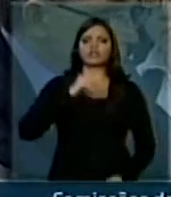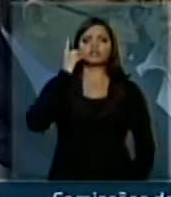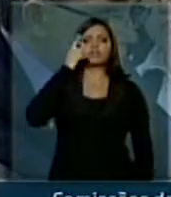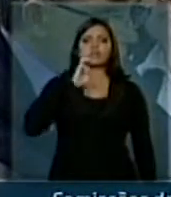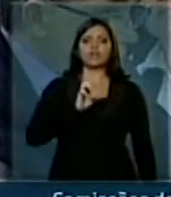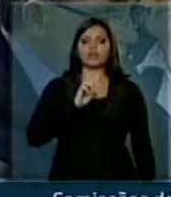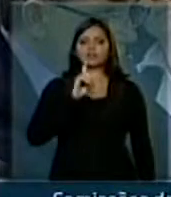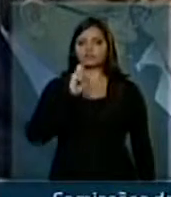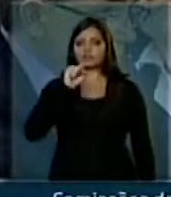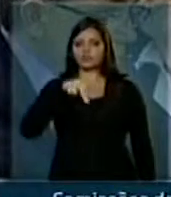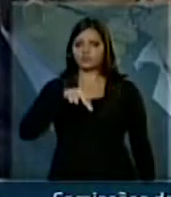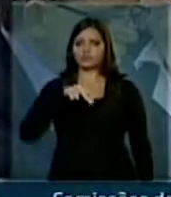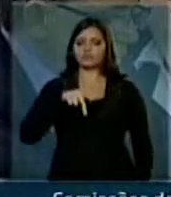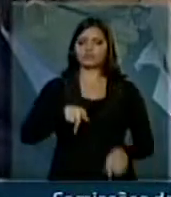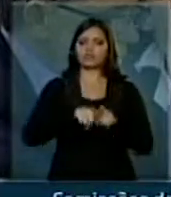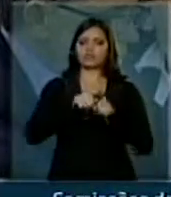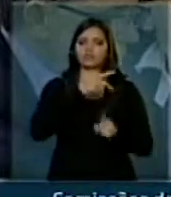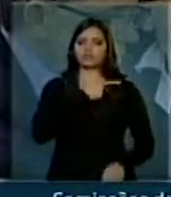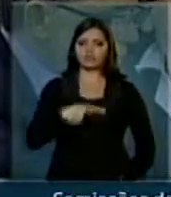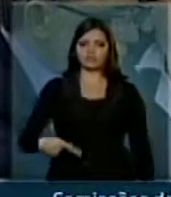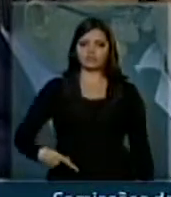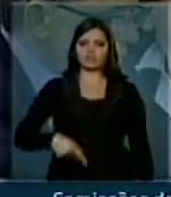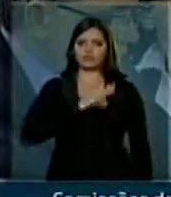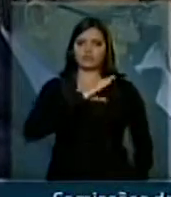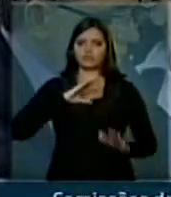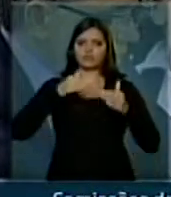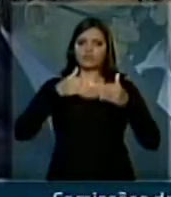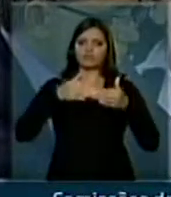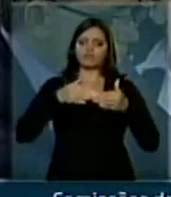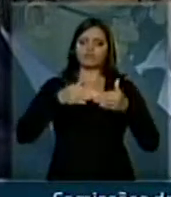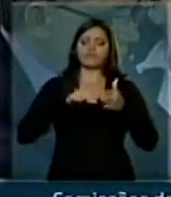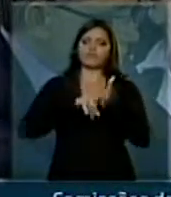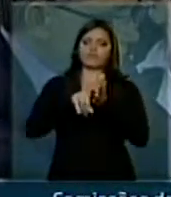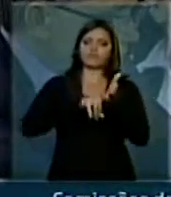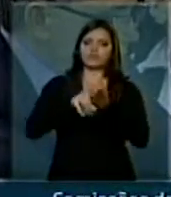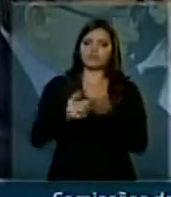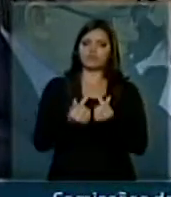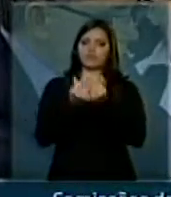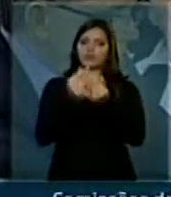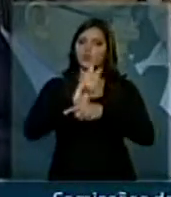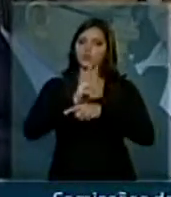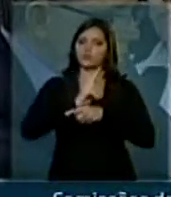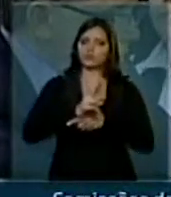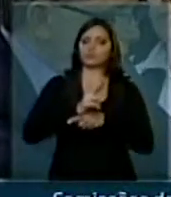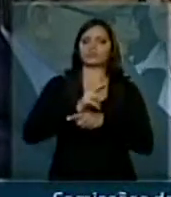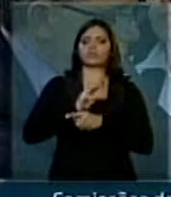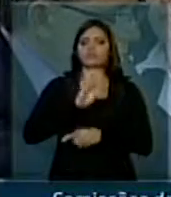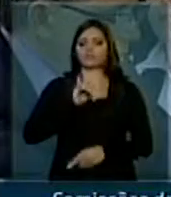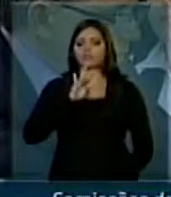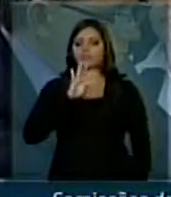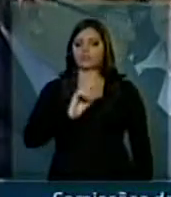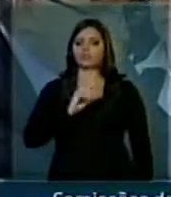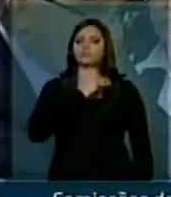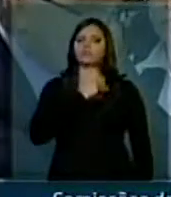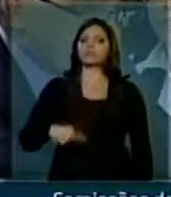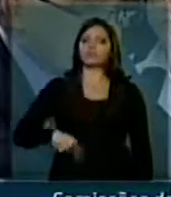Edson Ezequiel, presidente da Comissão de Fiscalização Financeira e Controle, deputado Sérgio Brito, ministro Paulo Sérgio